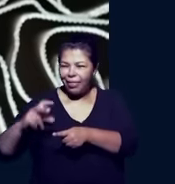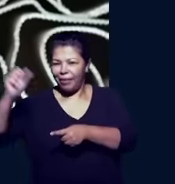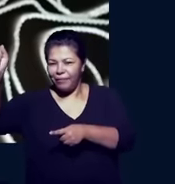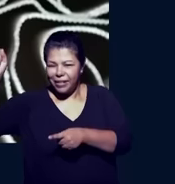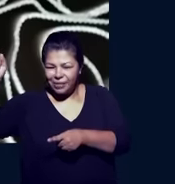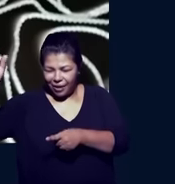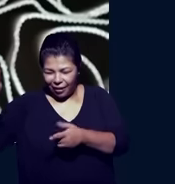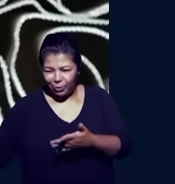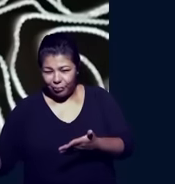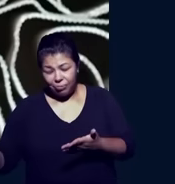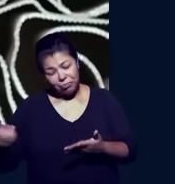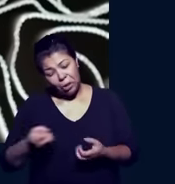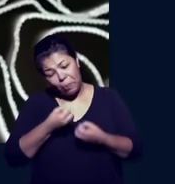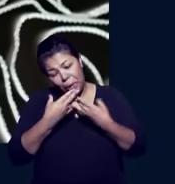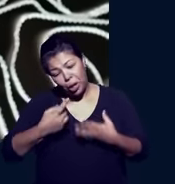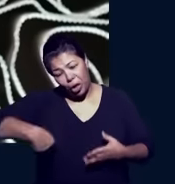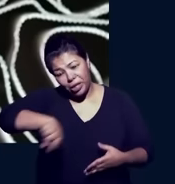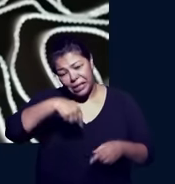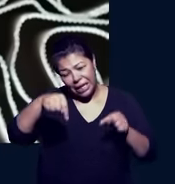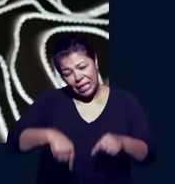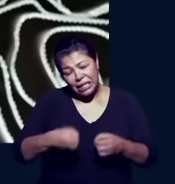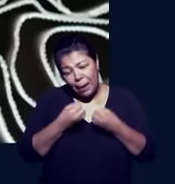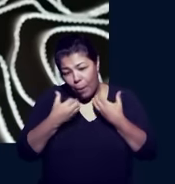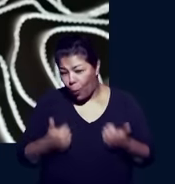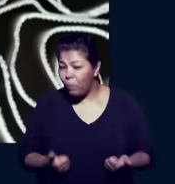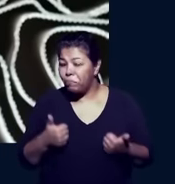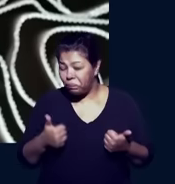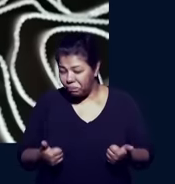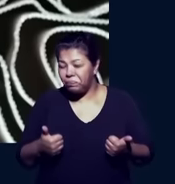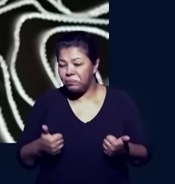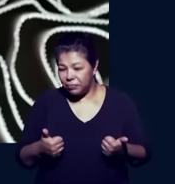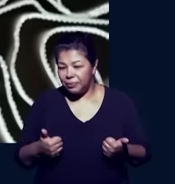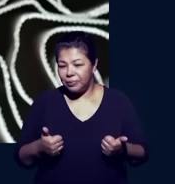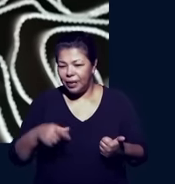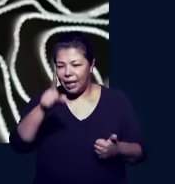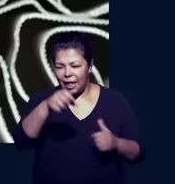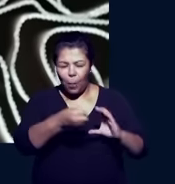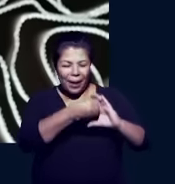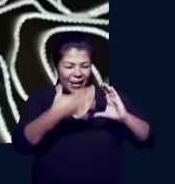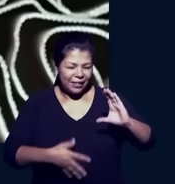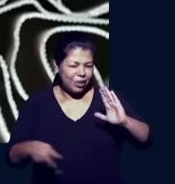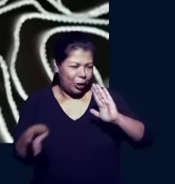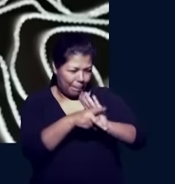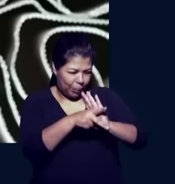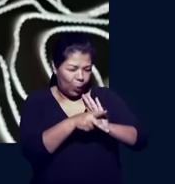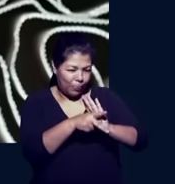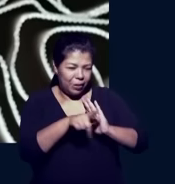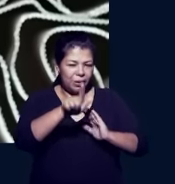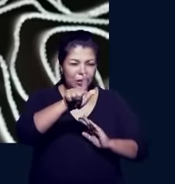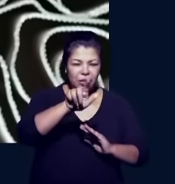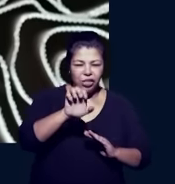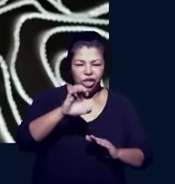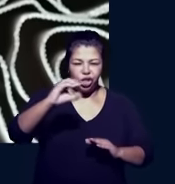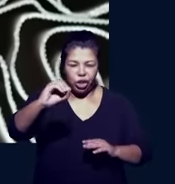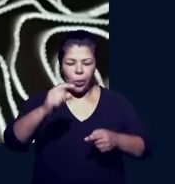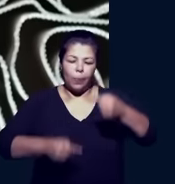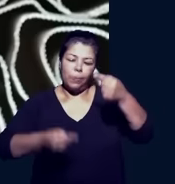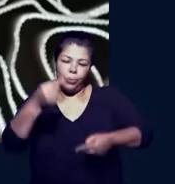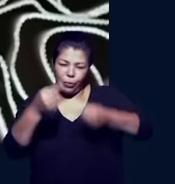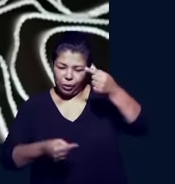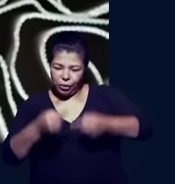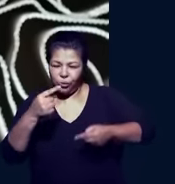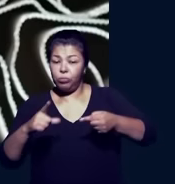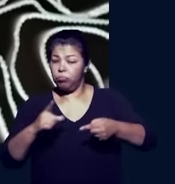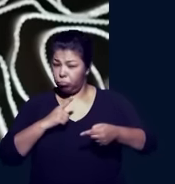então o cenário tá bom para nós né e e isso é uma característica todo o grande deslocamento geopolítico ele tem